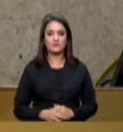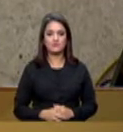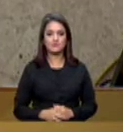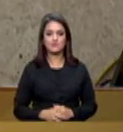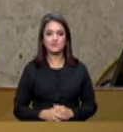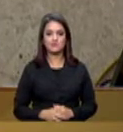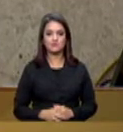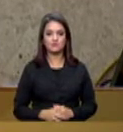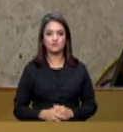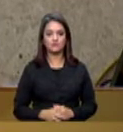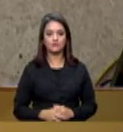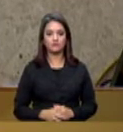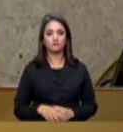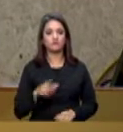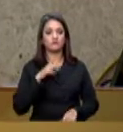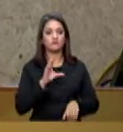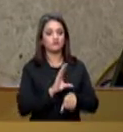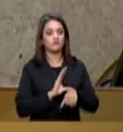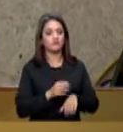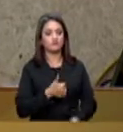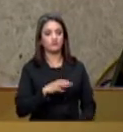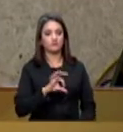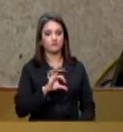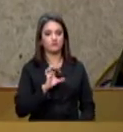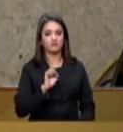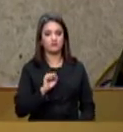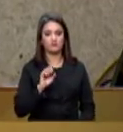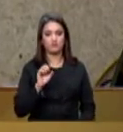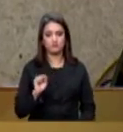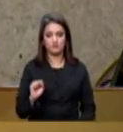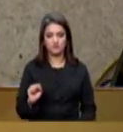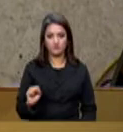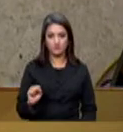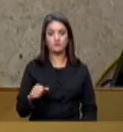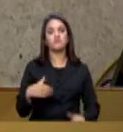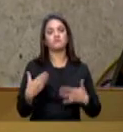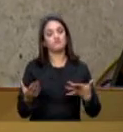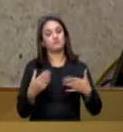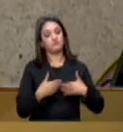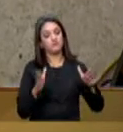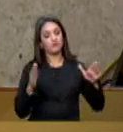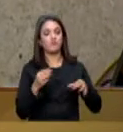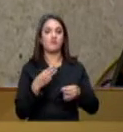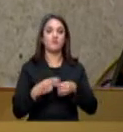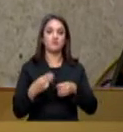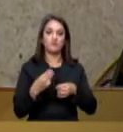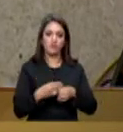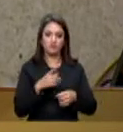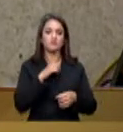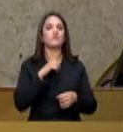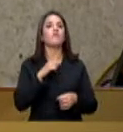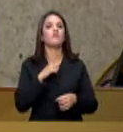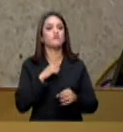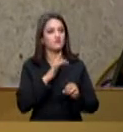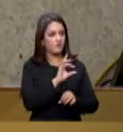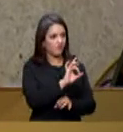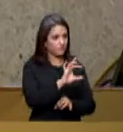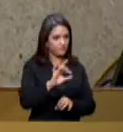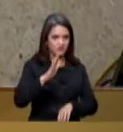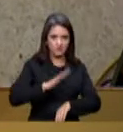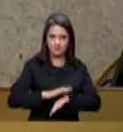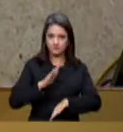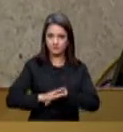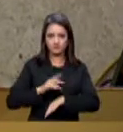Desde a promulgação da Constituição de 1988, os municípios assumiram o protagonismo na